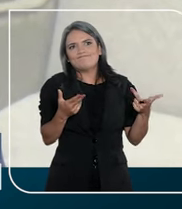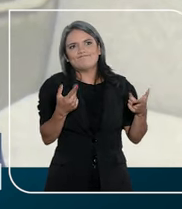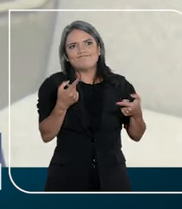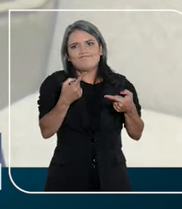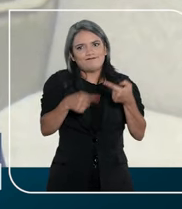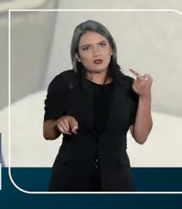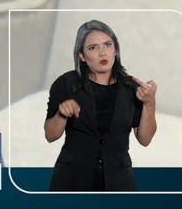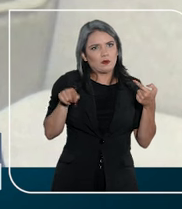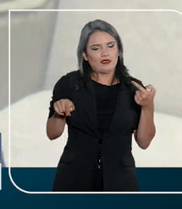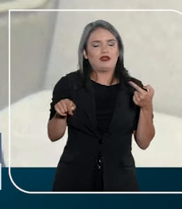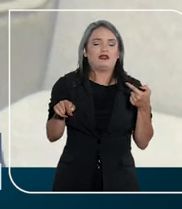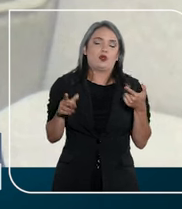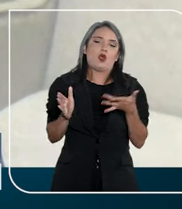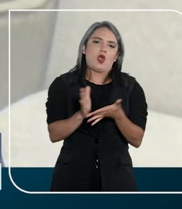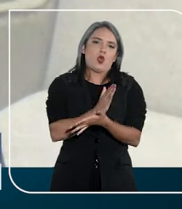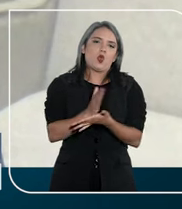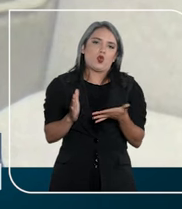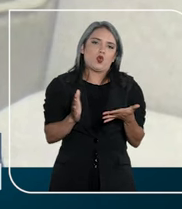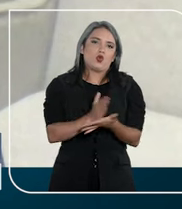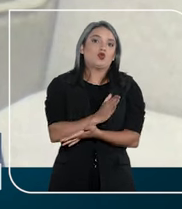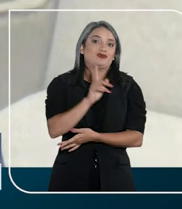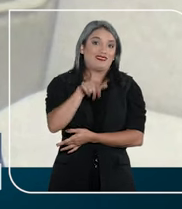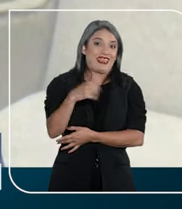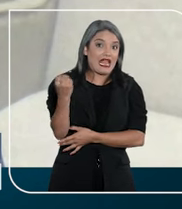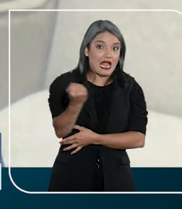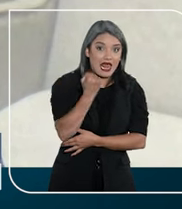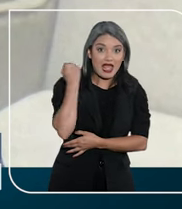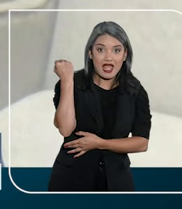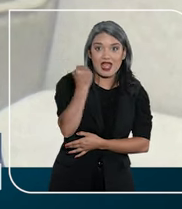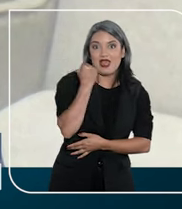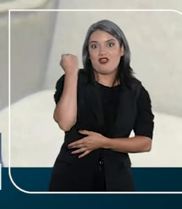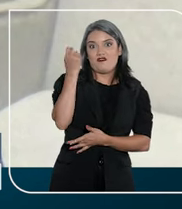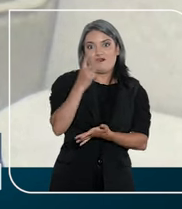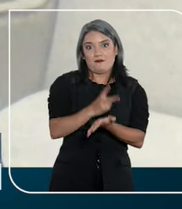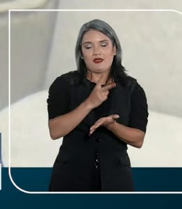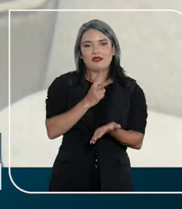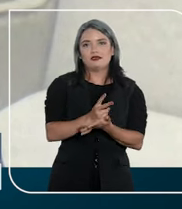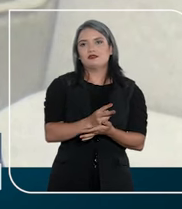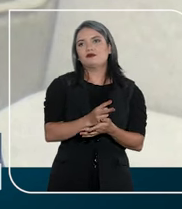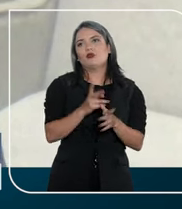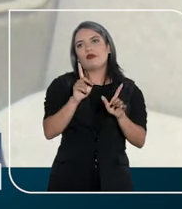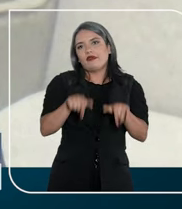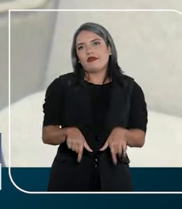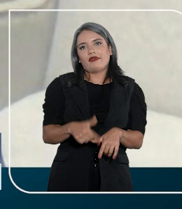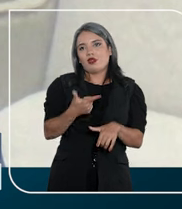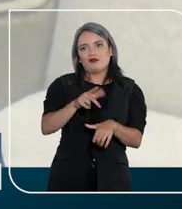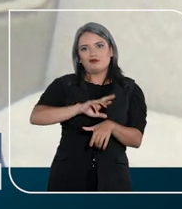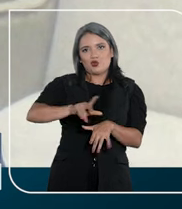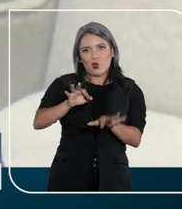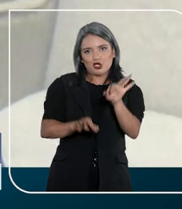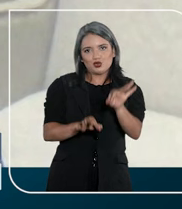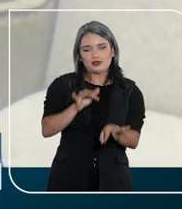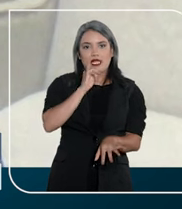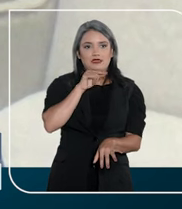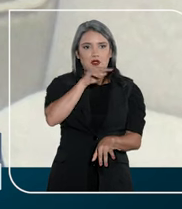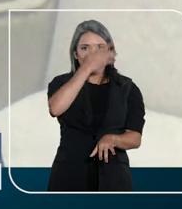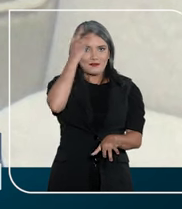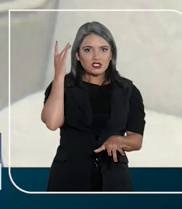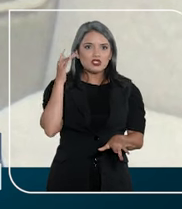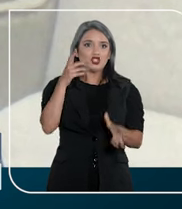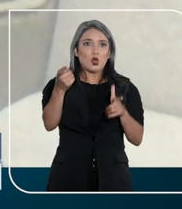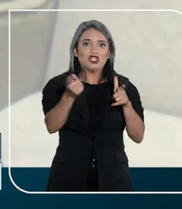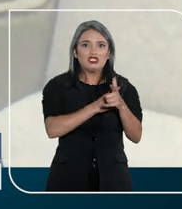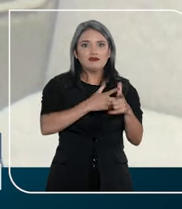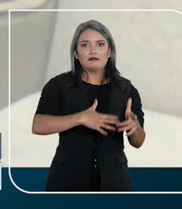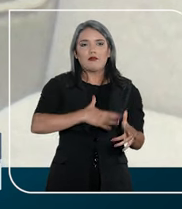fato, situações que são de grave injustiça, né? Pessoas que têm dívidas, que acabam tendo título protestado